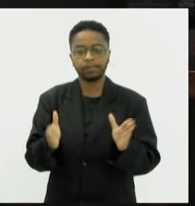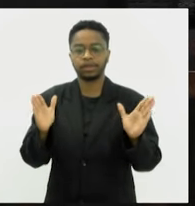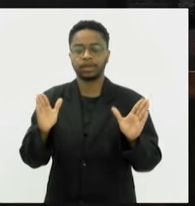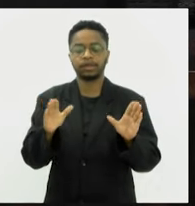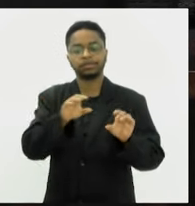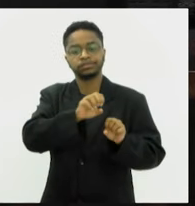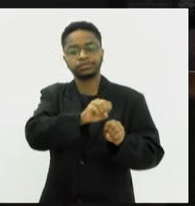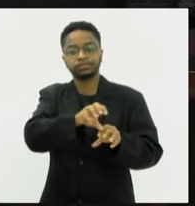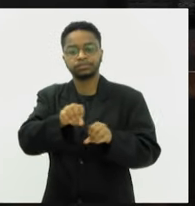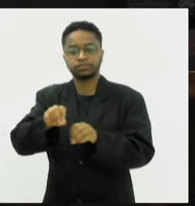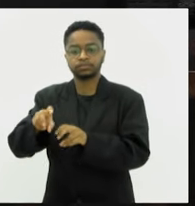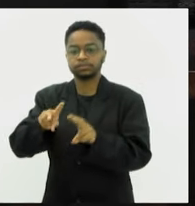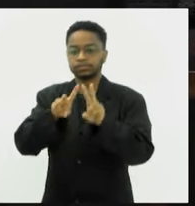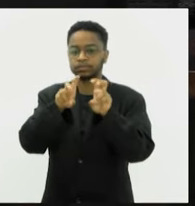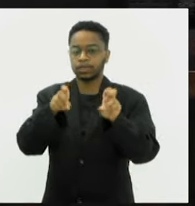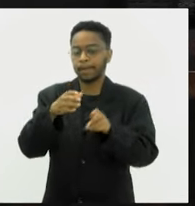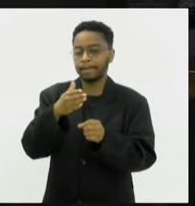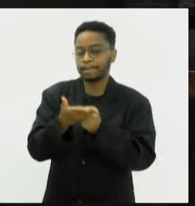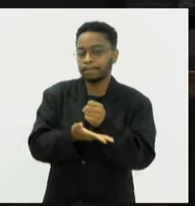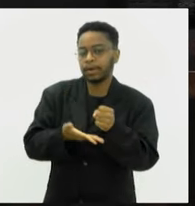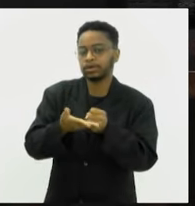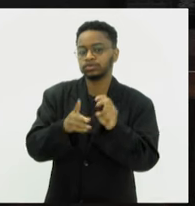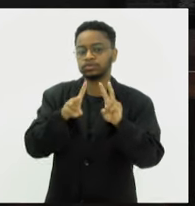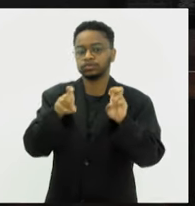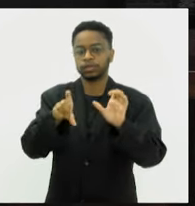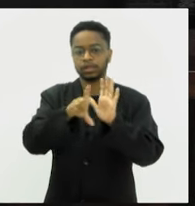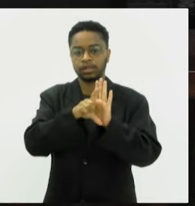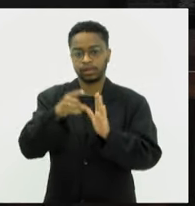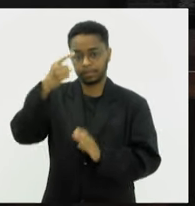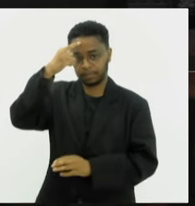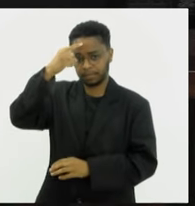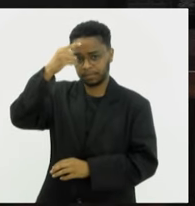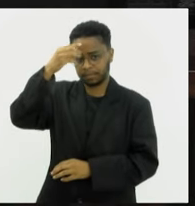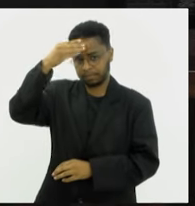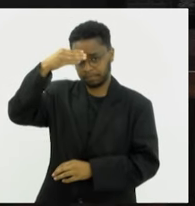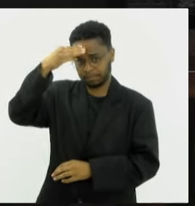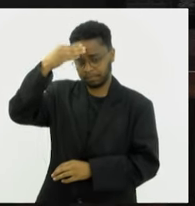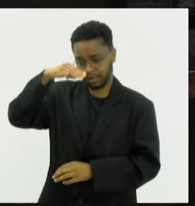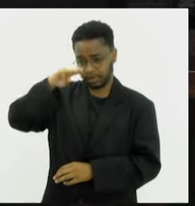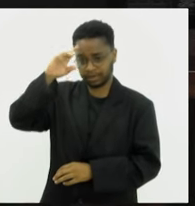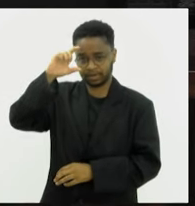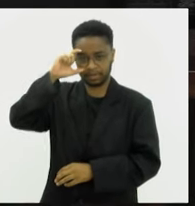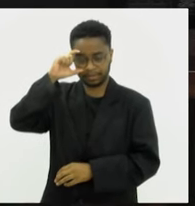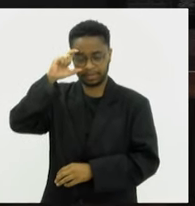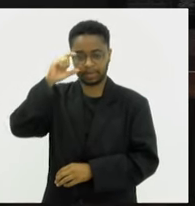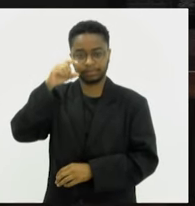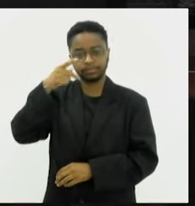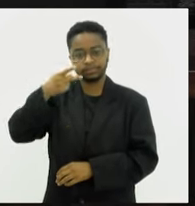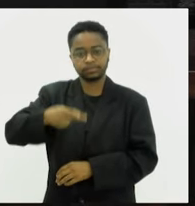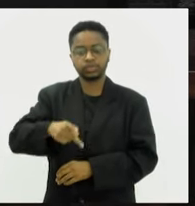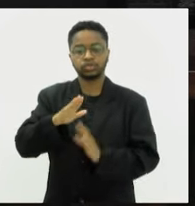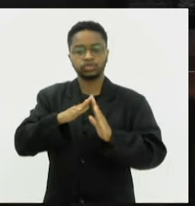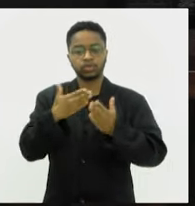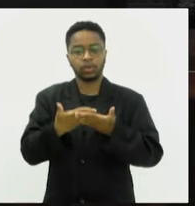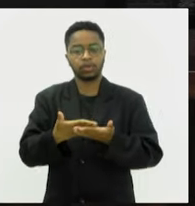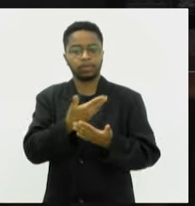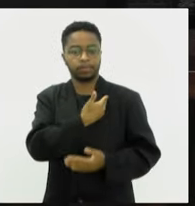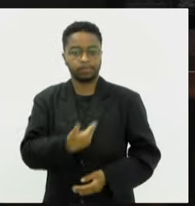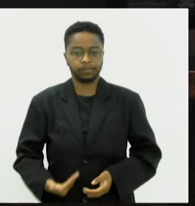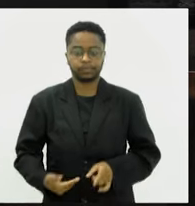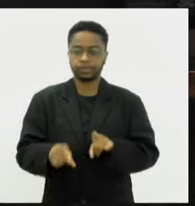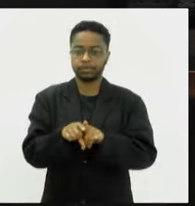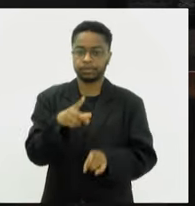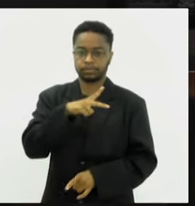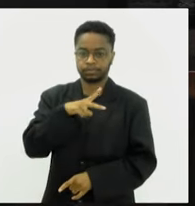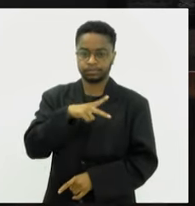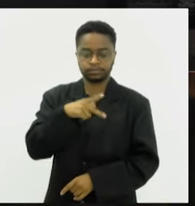de noções básicas da Lei Maria da Penha nas escolas públicas e privadas do Estado do Rio de Janeiro. Em discussão, para discutir,